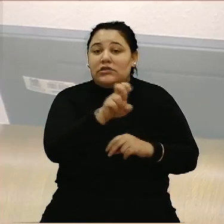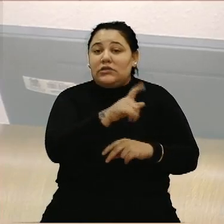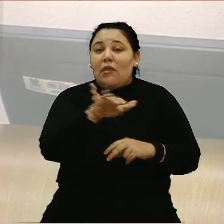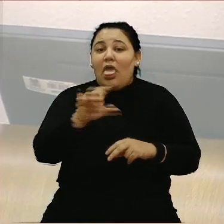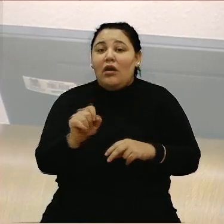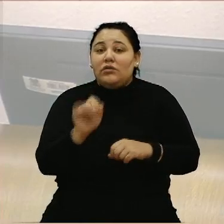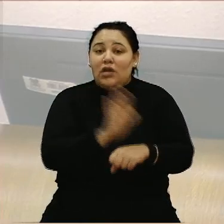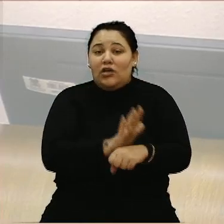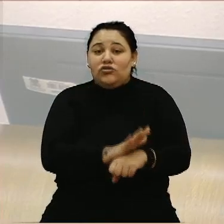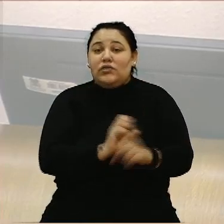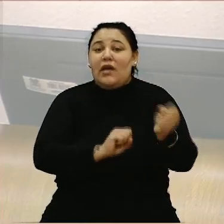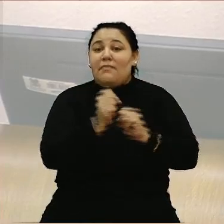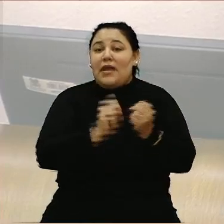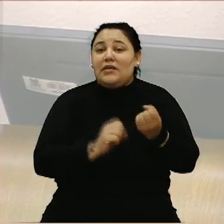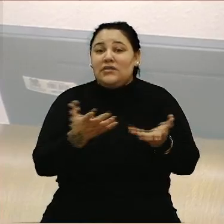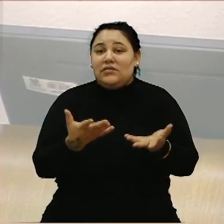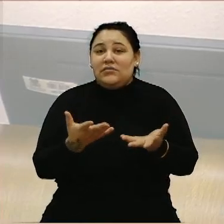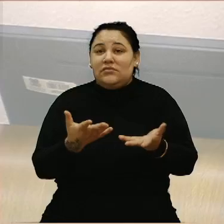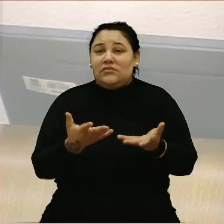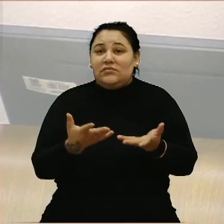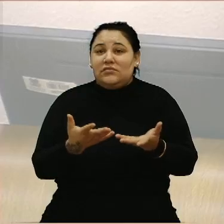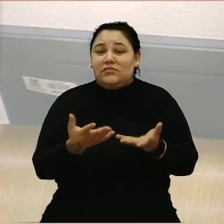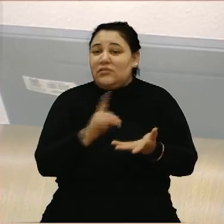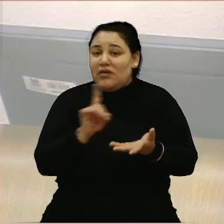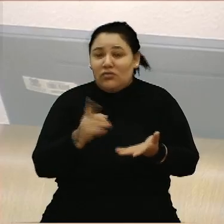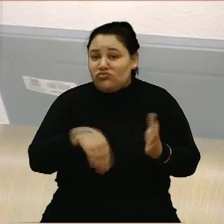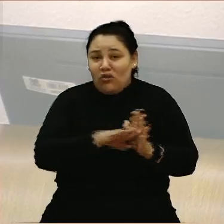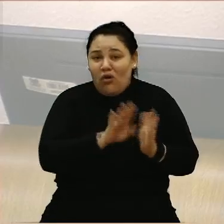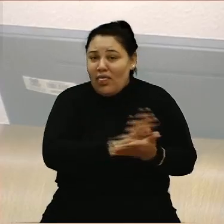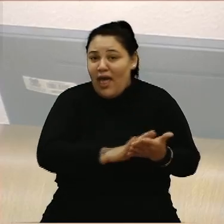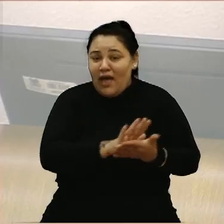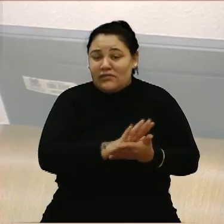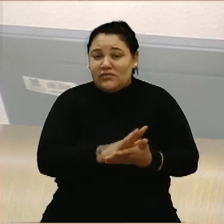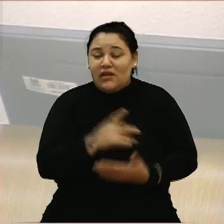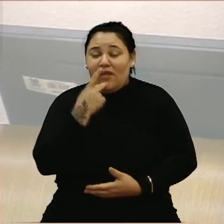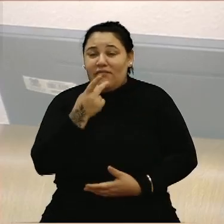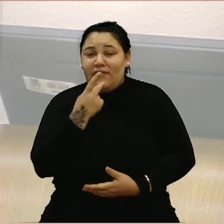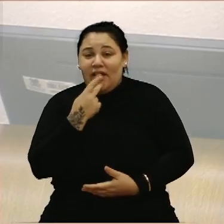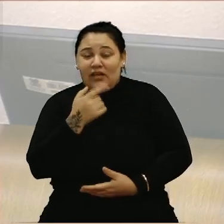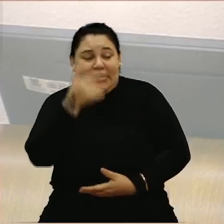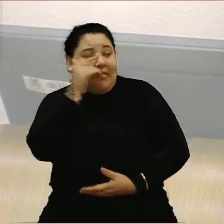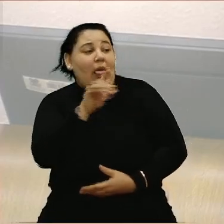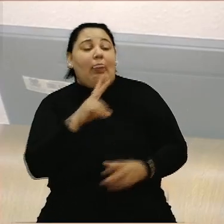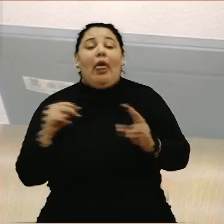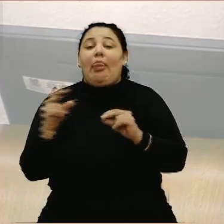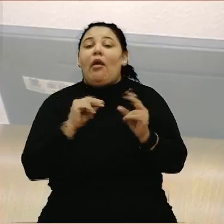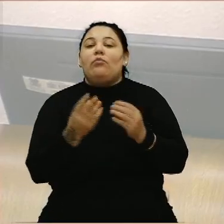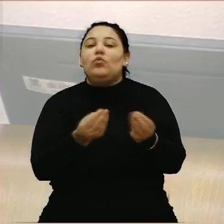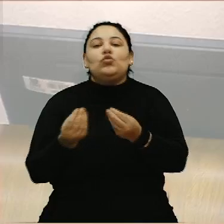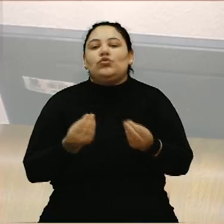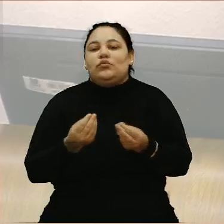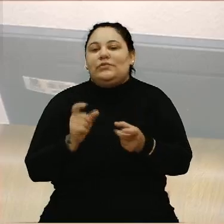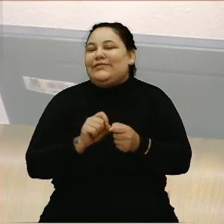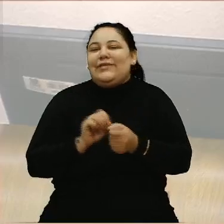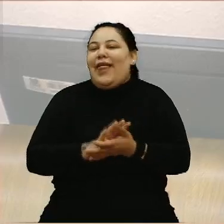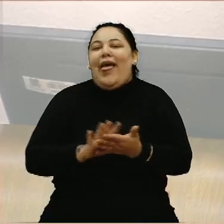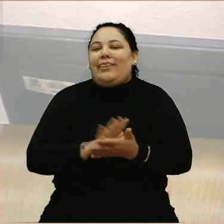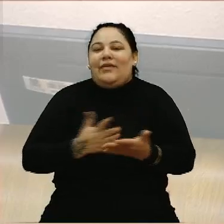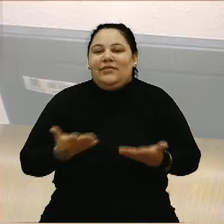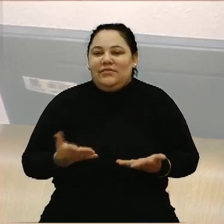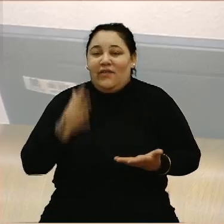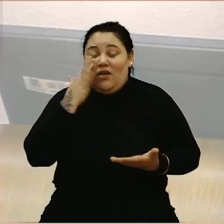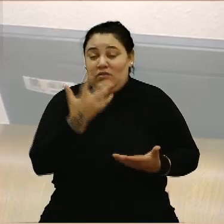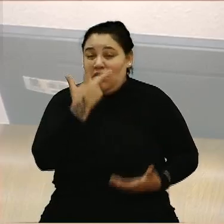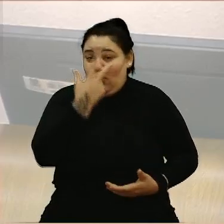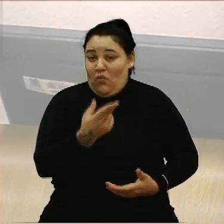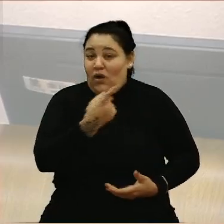Foi recuado, não veio. Então eles falam, eles são campeão em falar, mas fazer eles não fazem. E vai acontecer a mesma